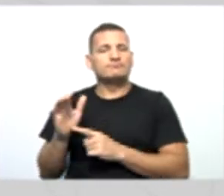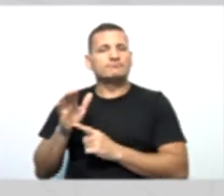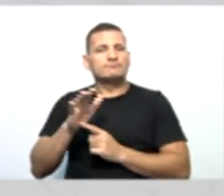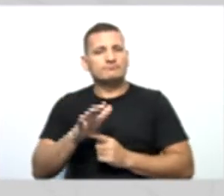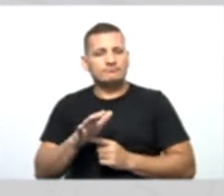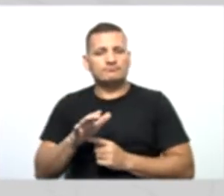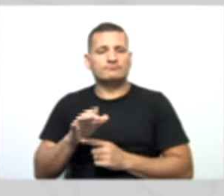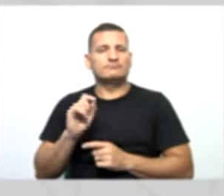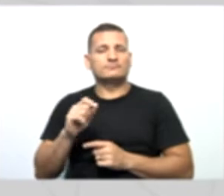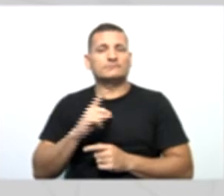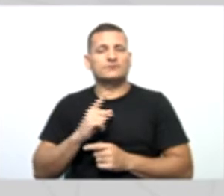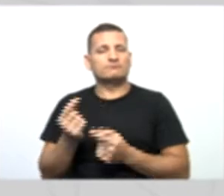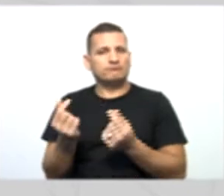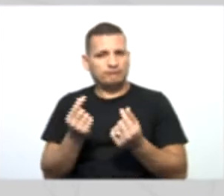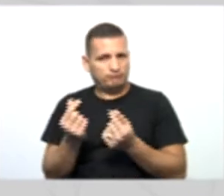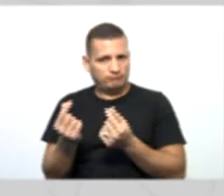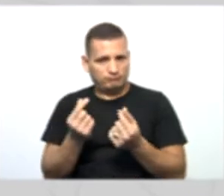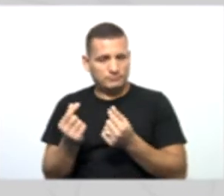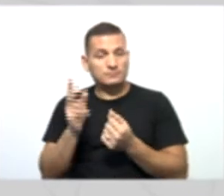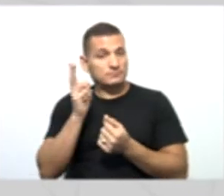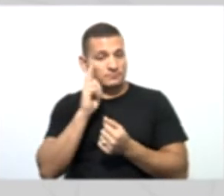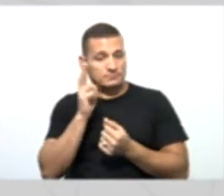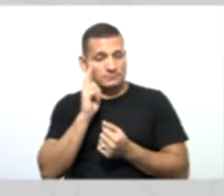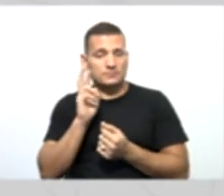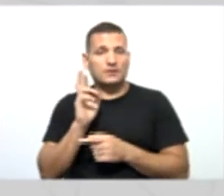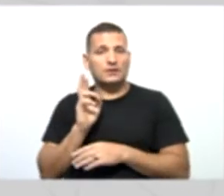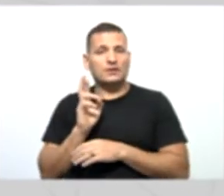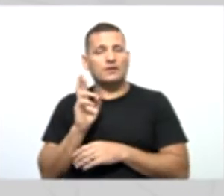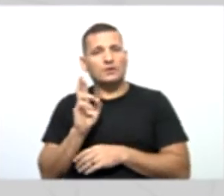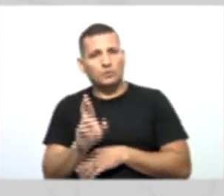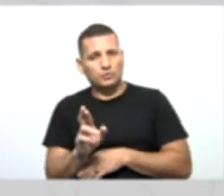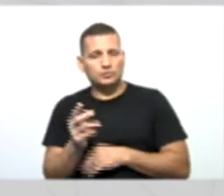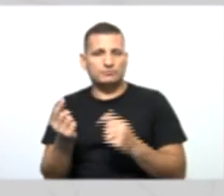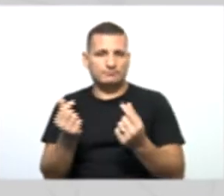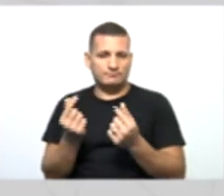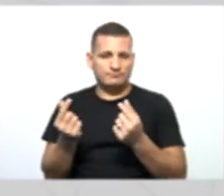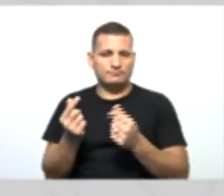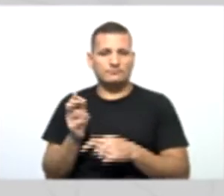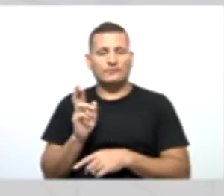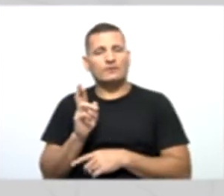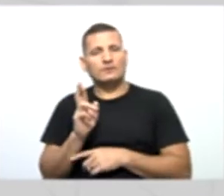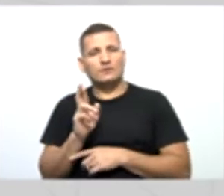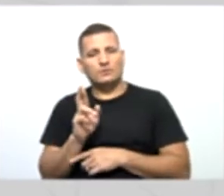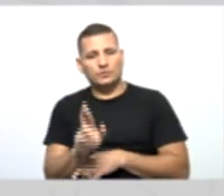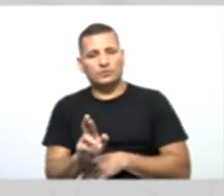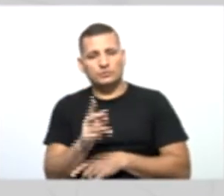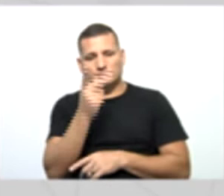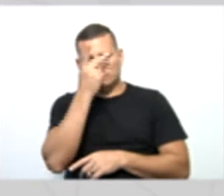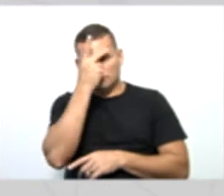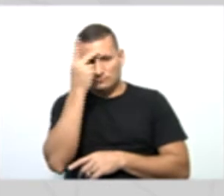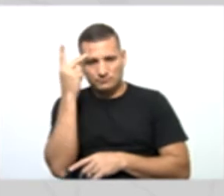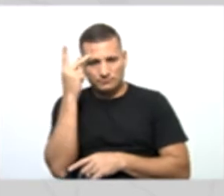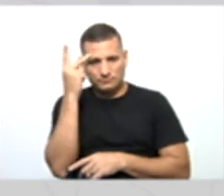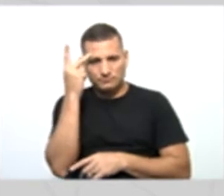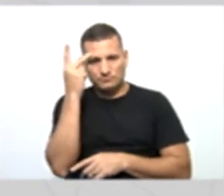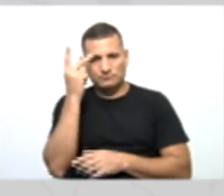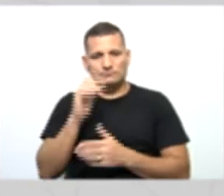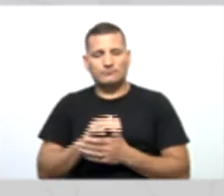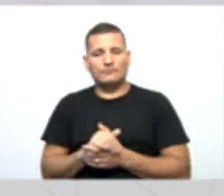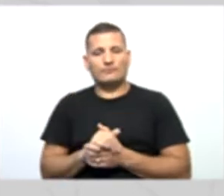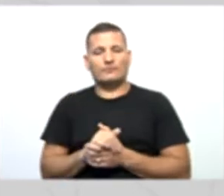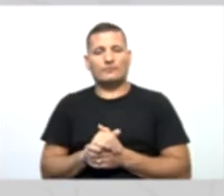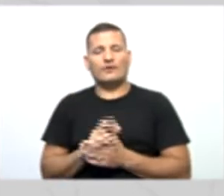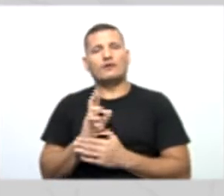benefícios econômicos. Lembra dos recursos? Recursos financeiros, recursos de pessoas,